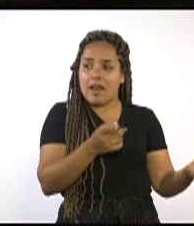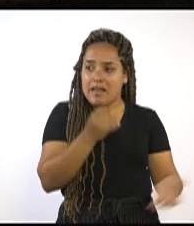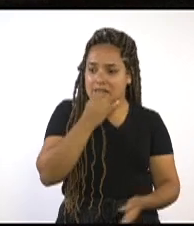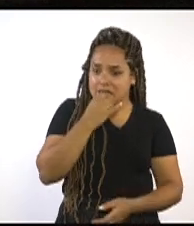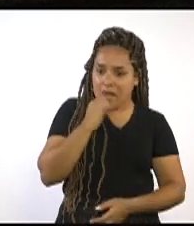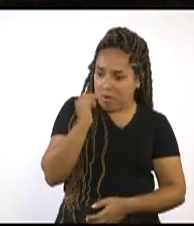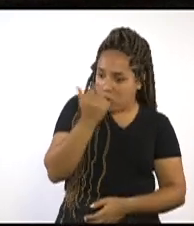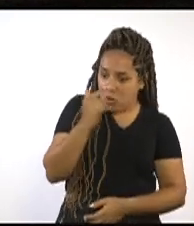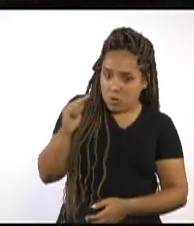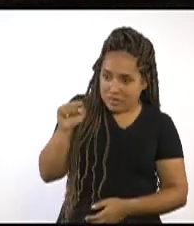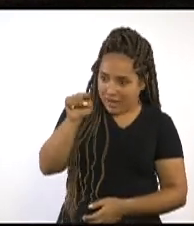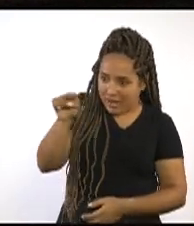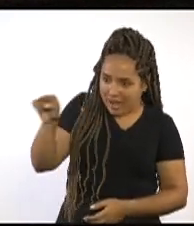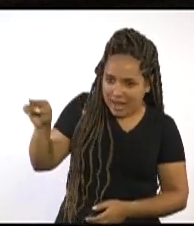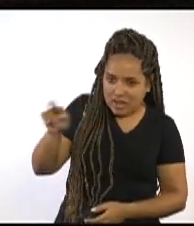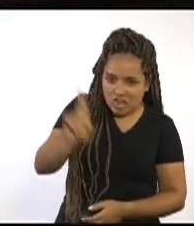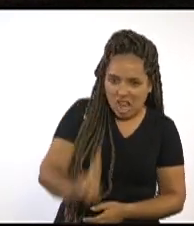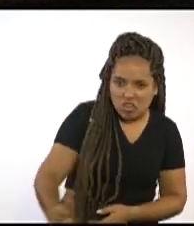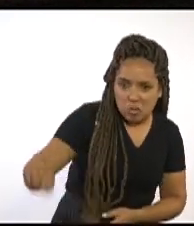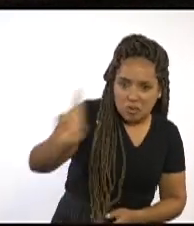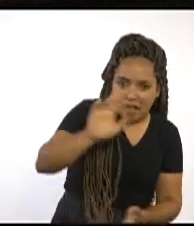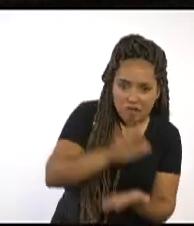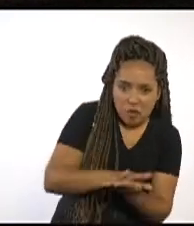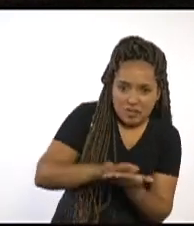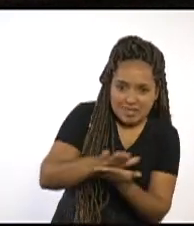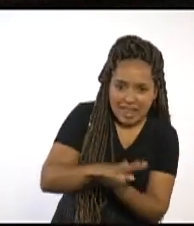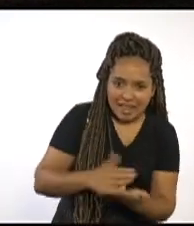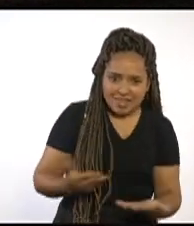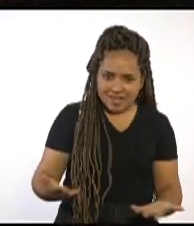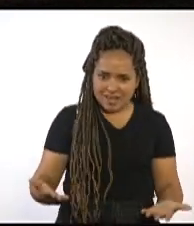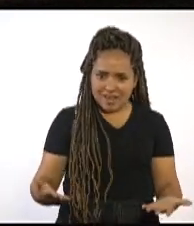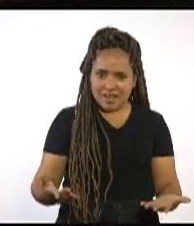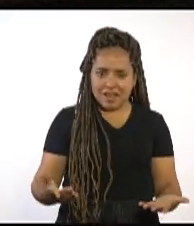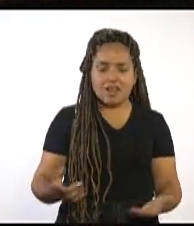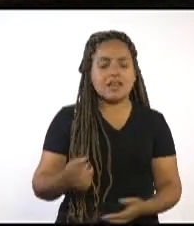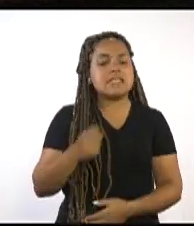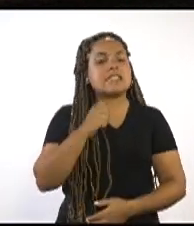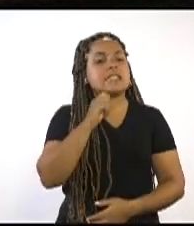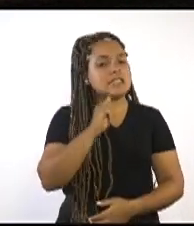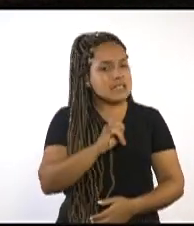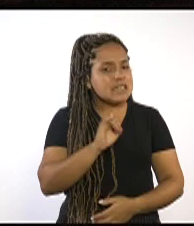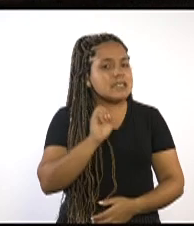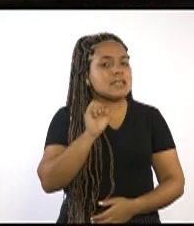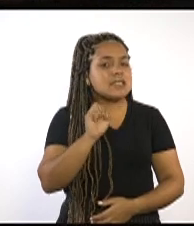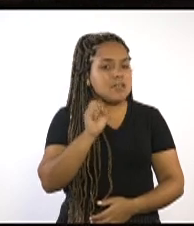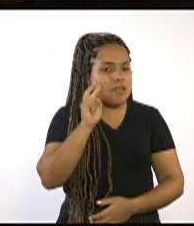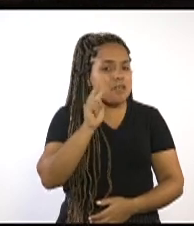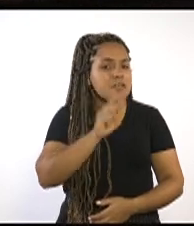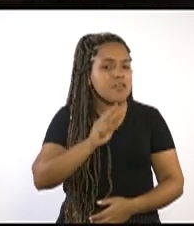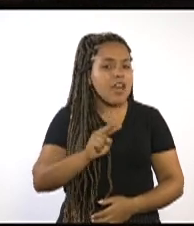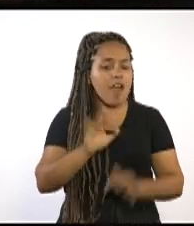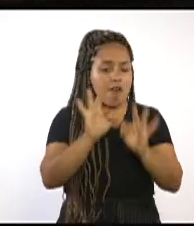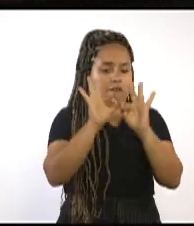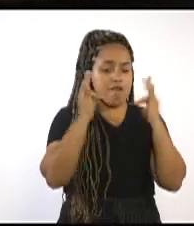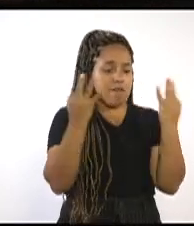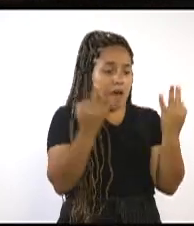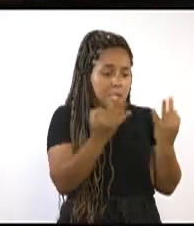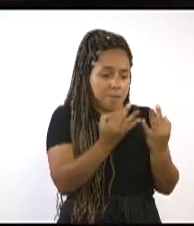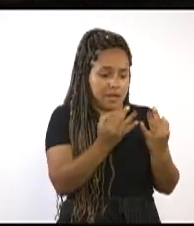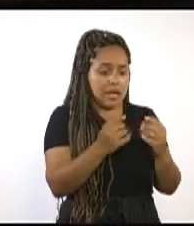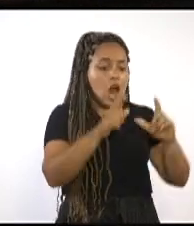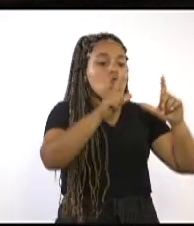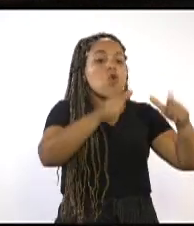não tivessem nenhuma responsabilidade. Se há famílias morando em área de